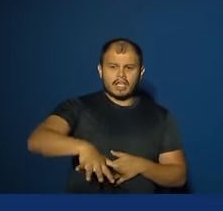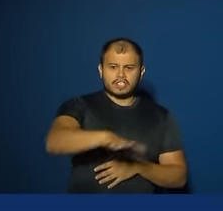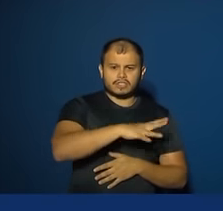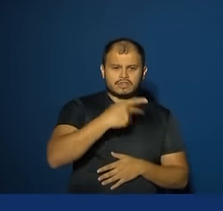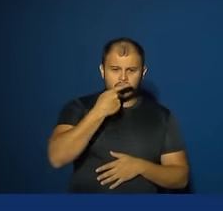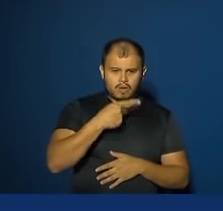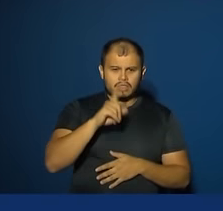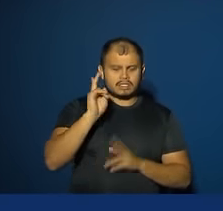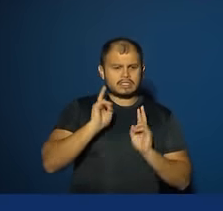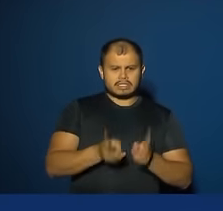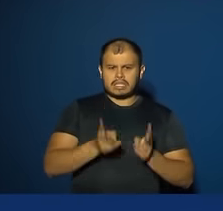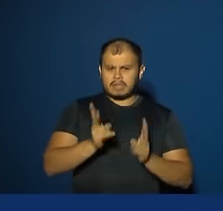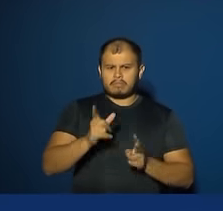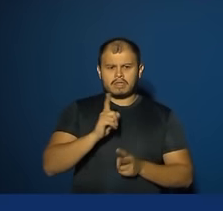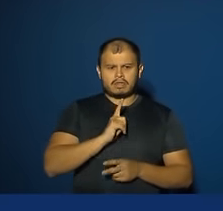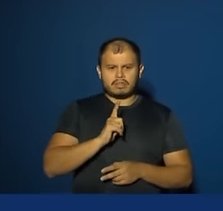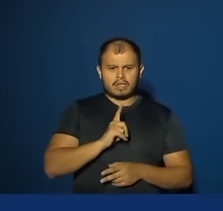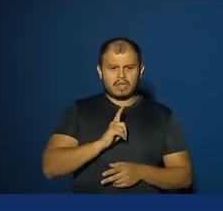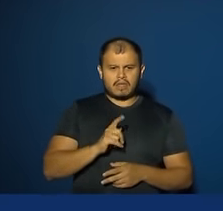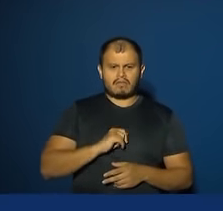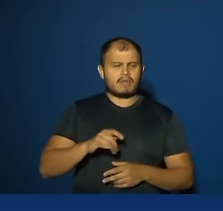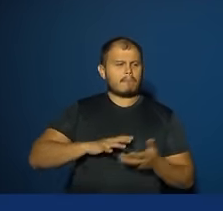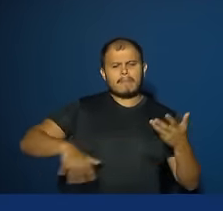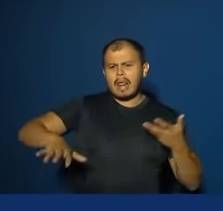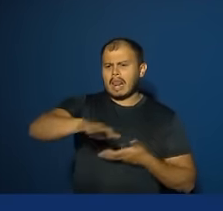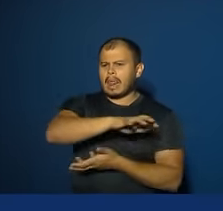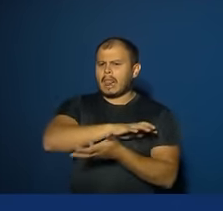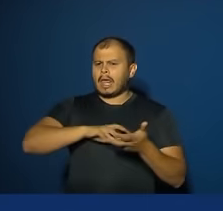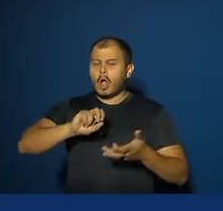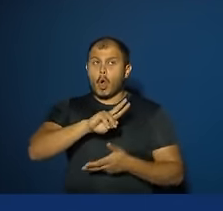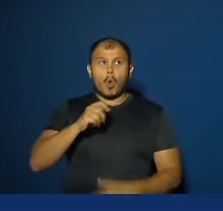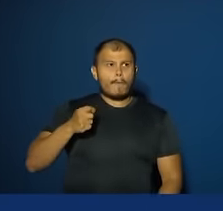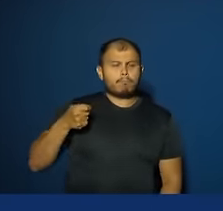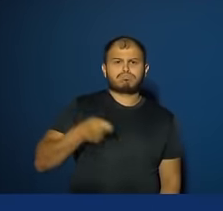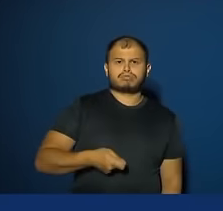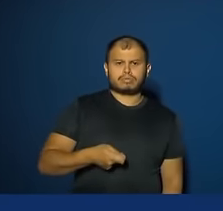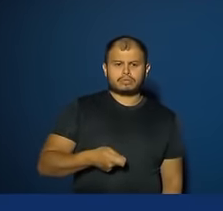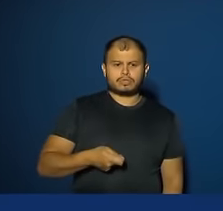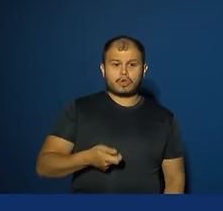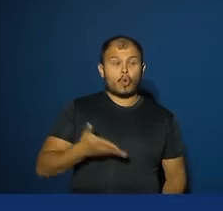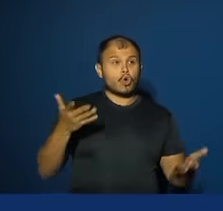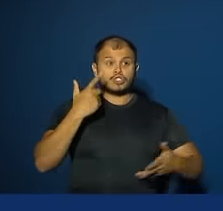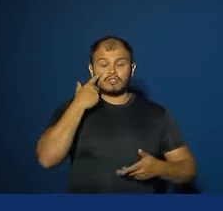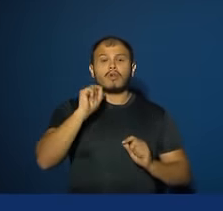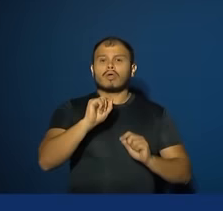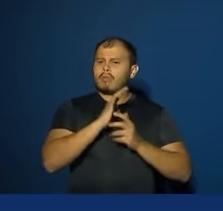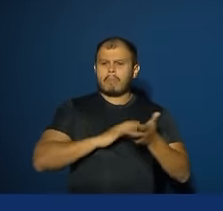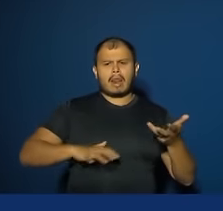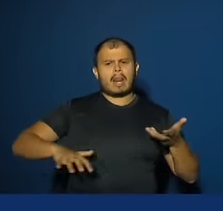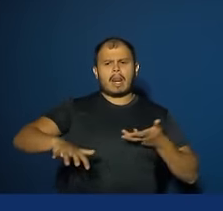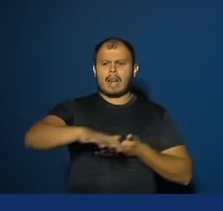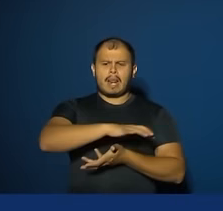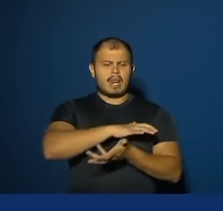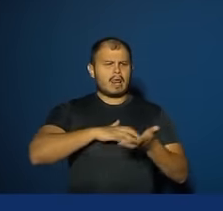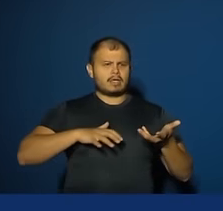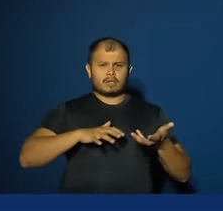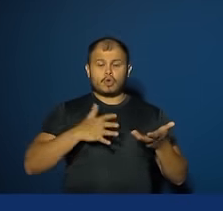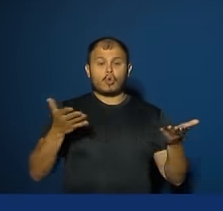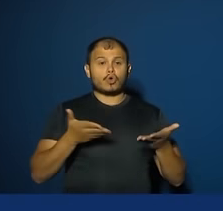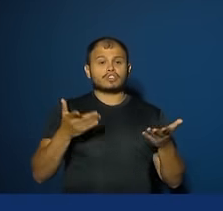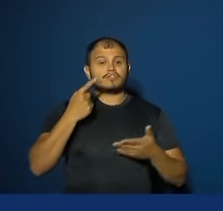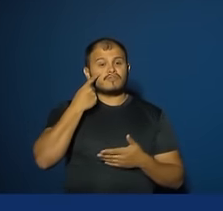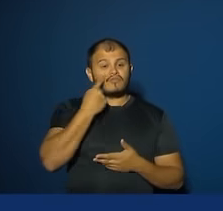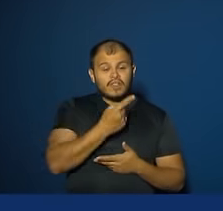referiu sempre oscilou entre o império e a anarquia não o que a gente vê hoje é anarquia o que a gente vê hoje é a